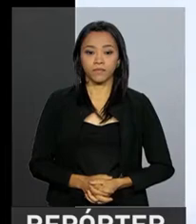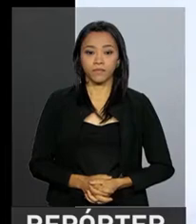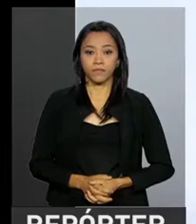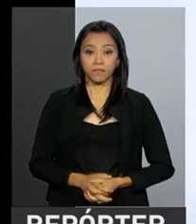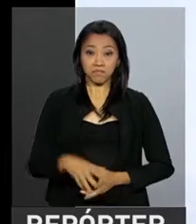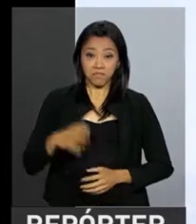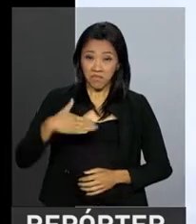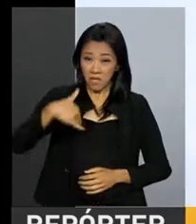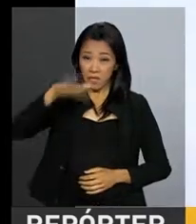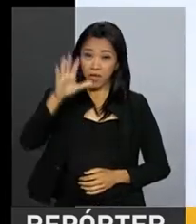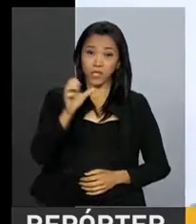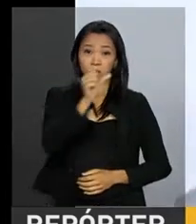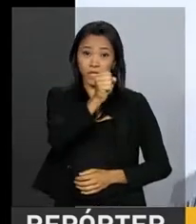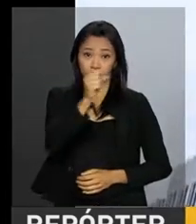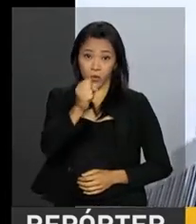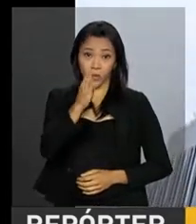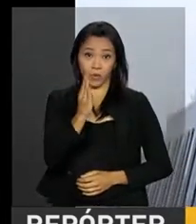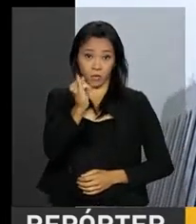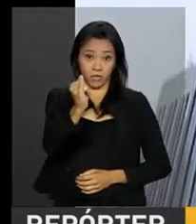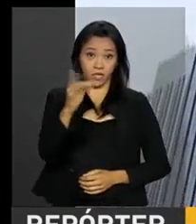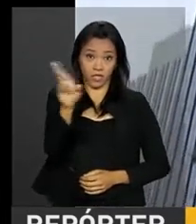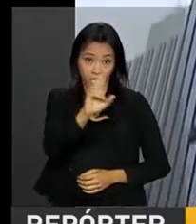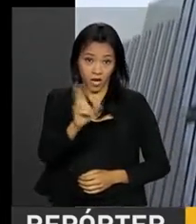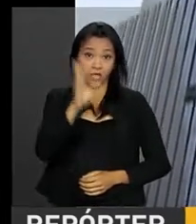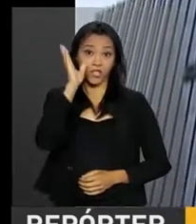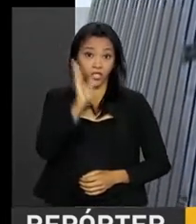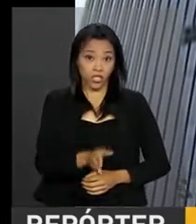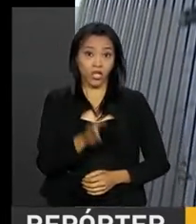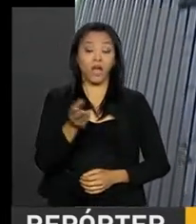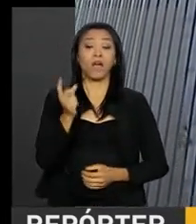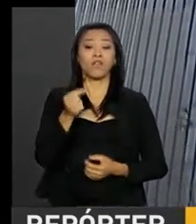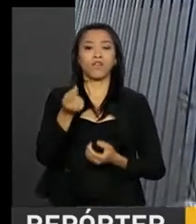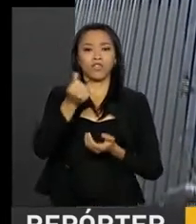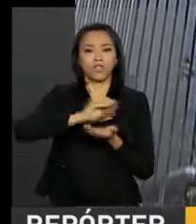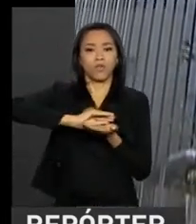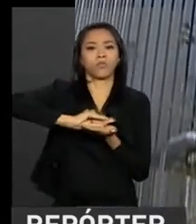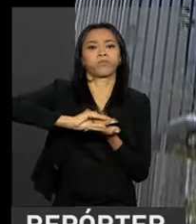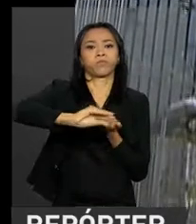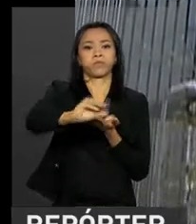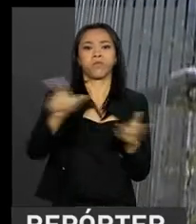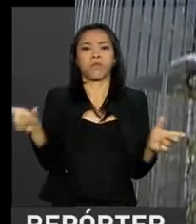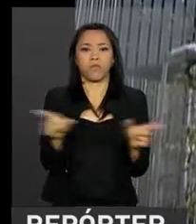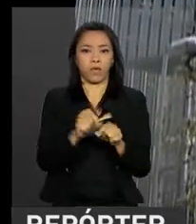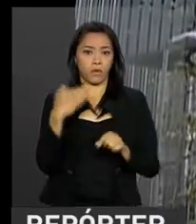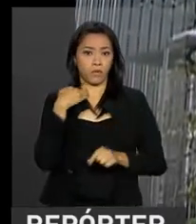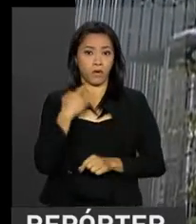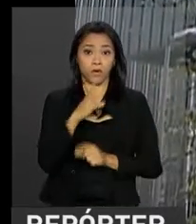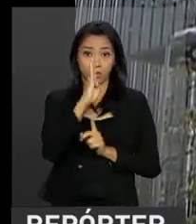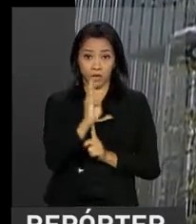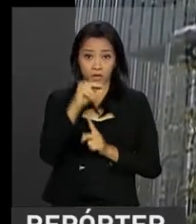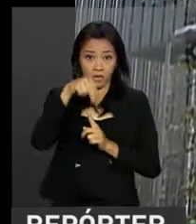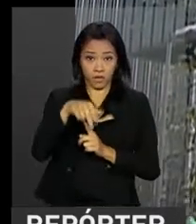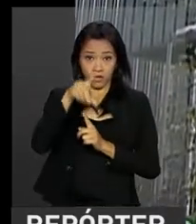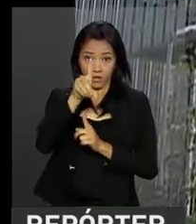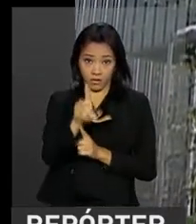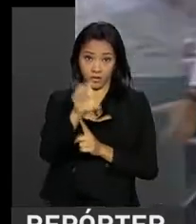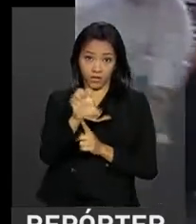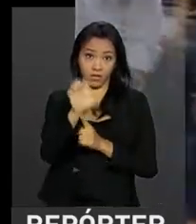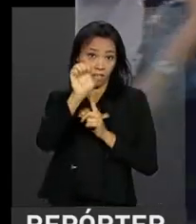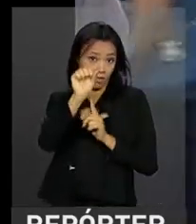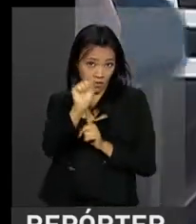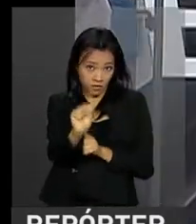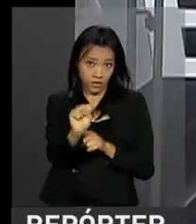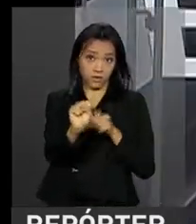mais de 88 bilhões de reais foram desembolsados em 2016 pelo banco nacional de desenvolvimento econômico e social